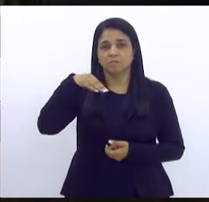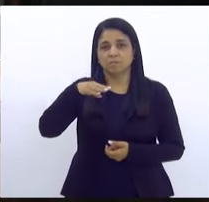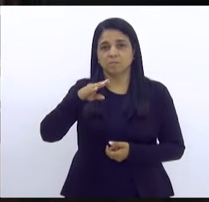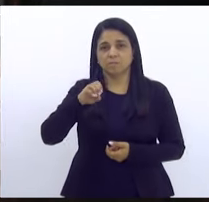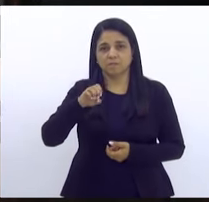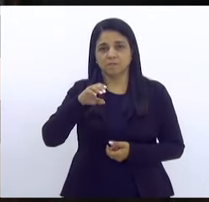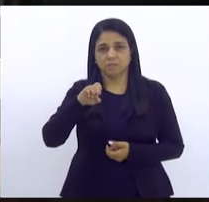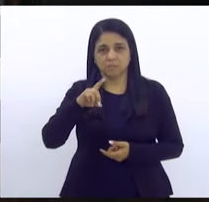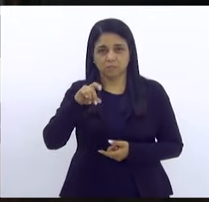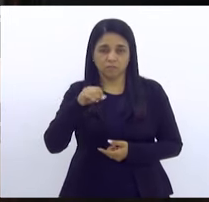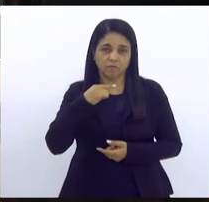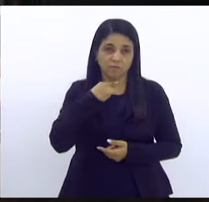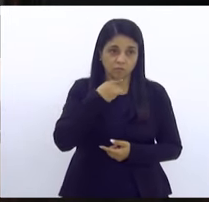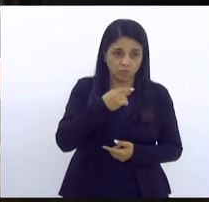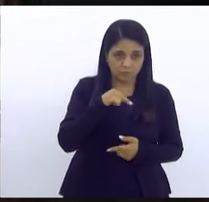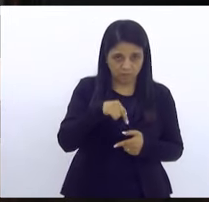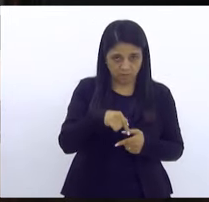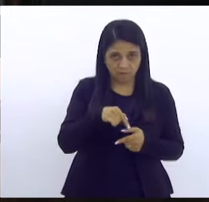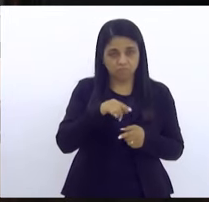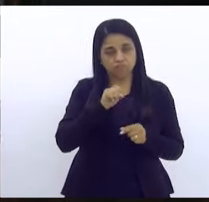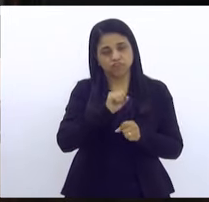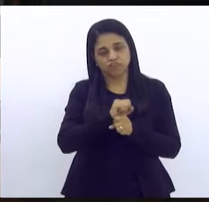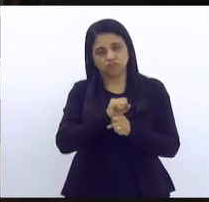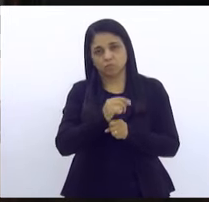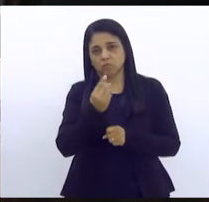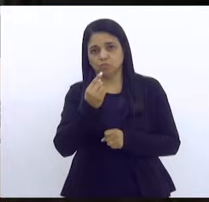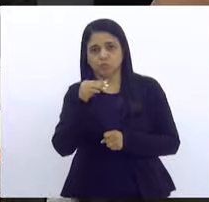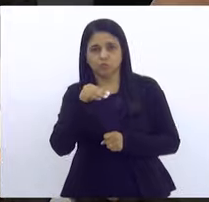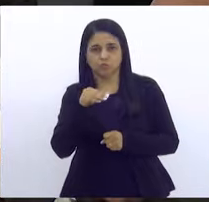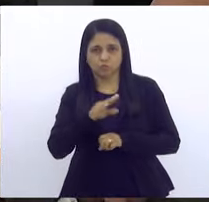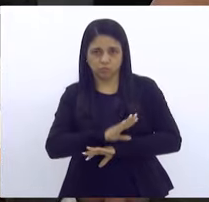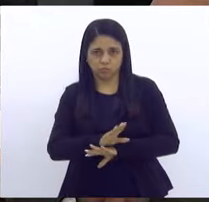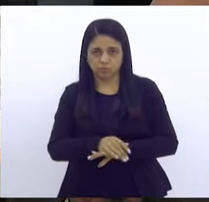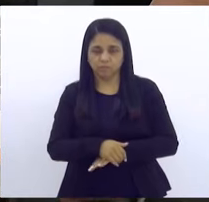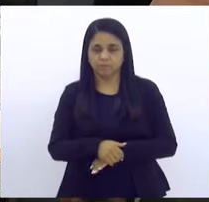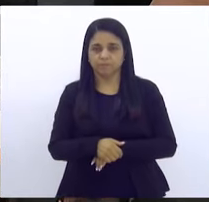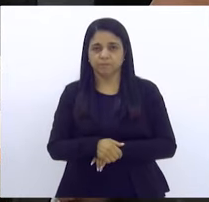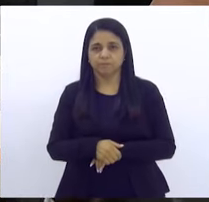alguns minutos para verificar. Deputado Luiz